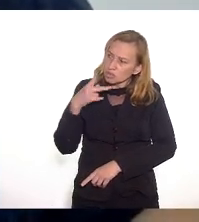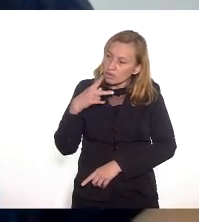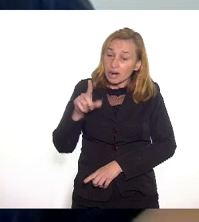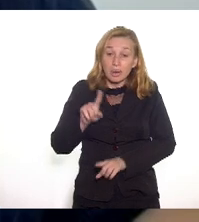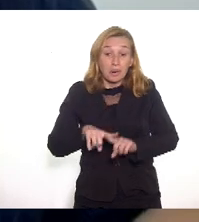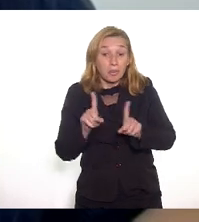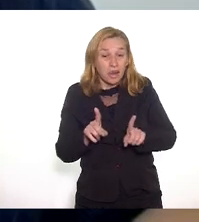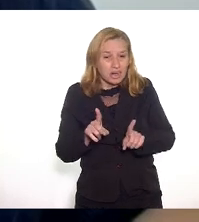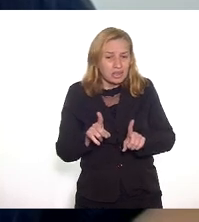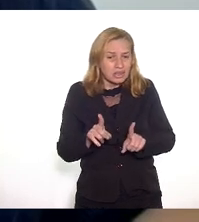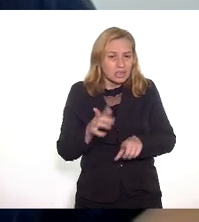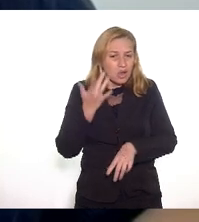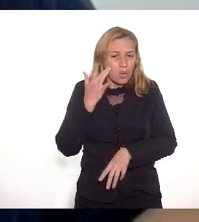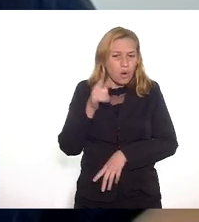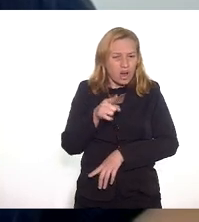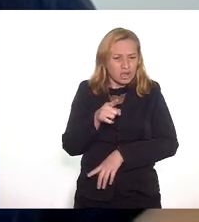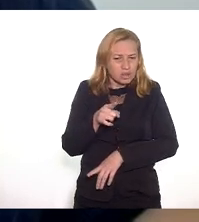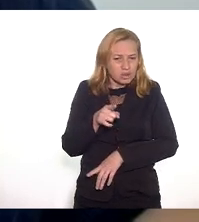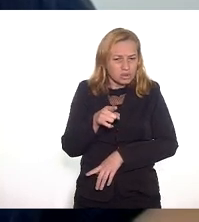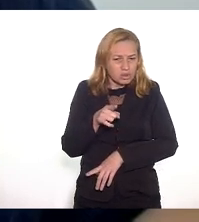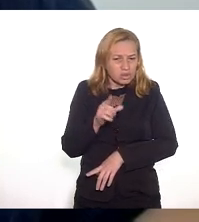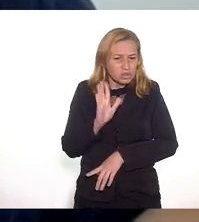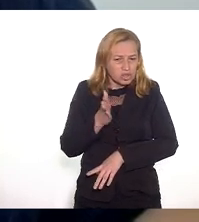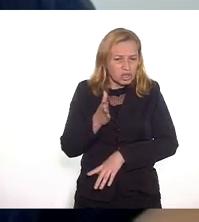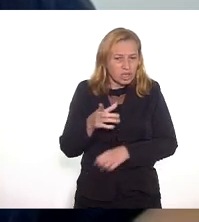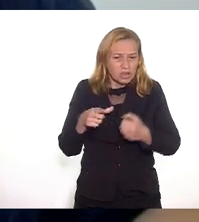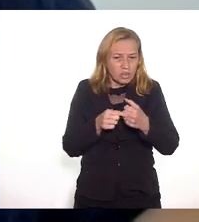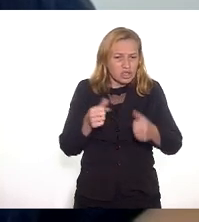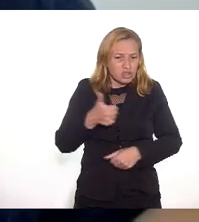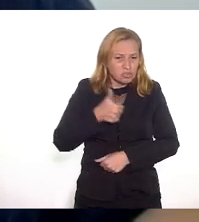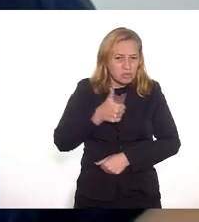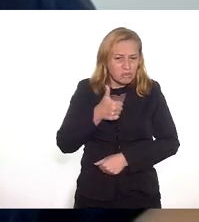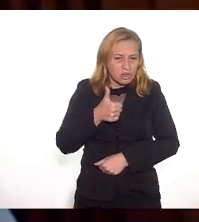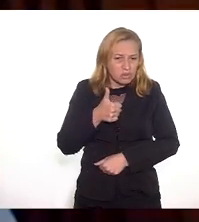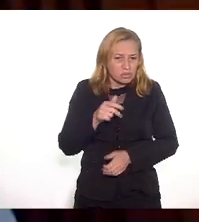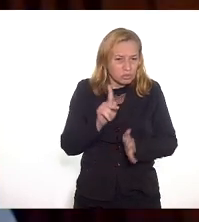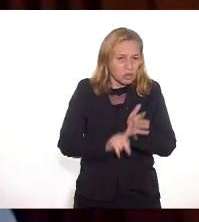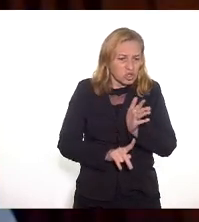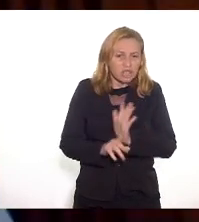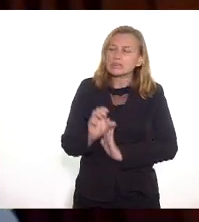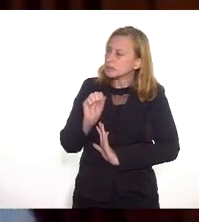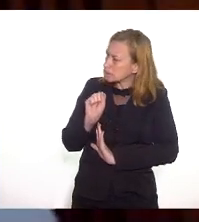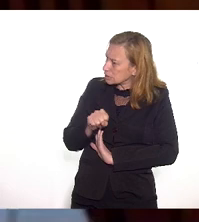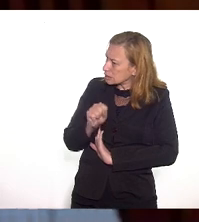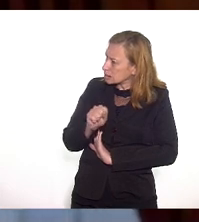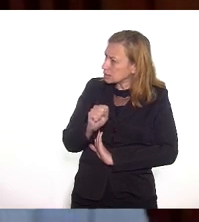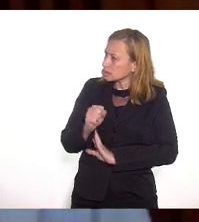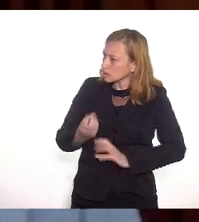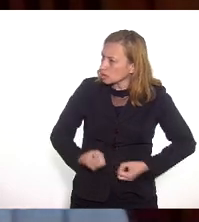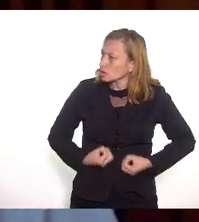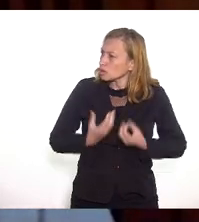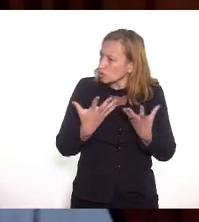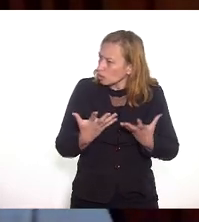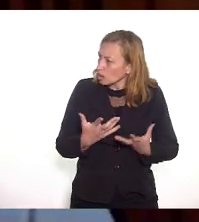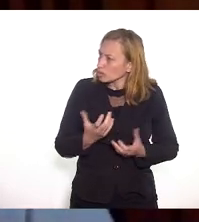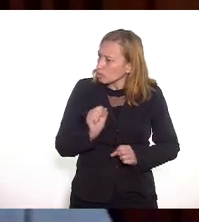Porém, eu acho que isso está consignado no artigo 1º do projeto. Sim, poderão ser doados.